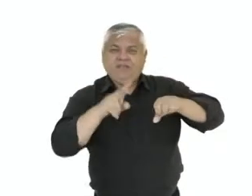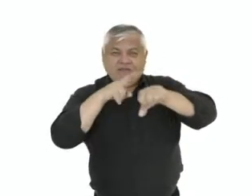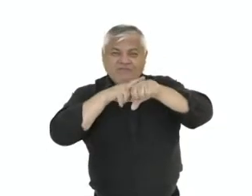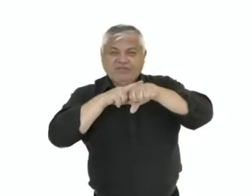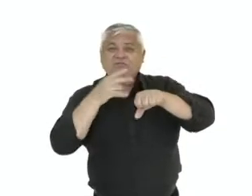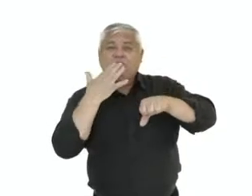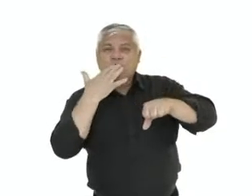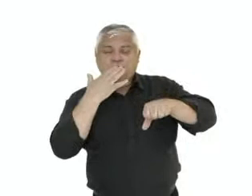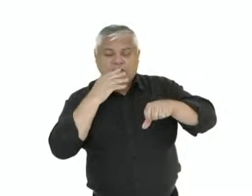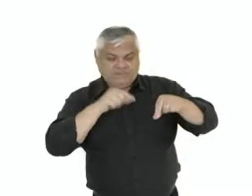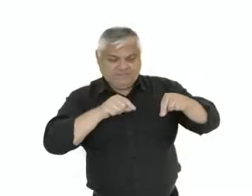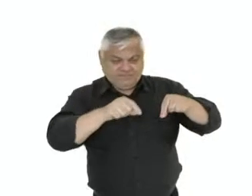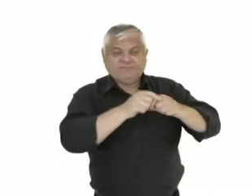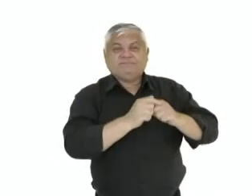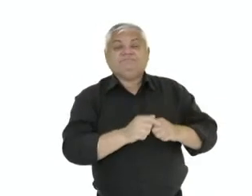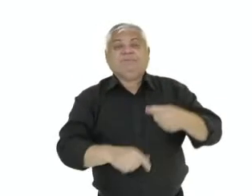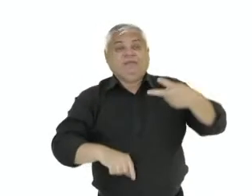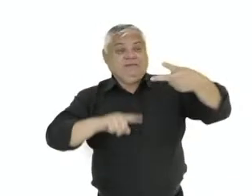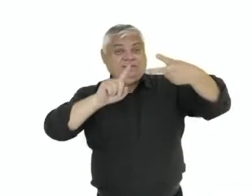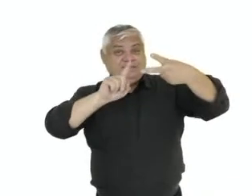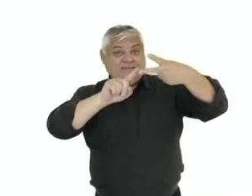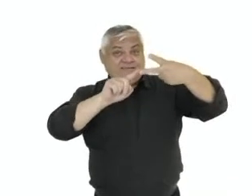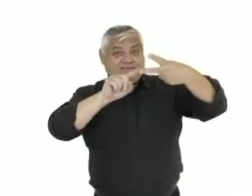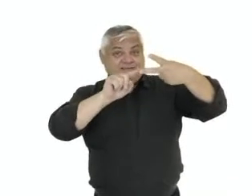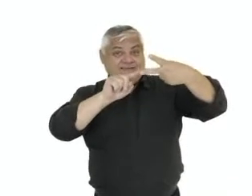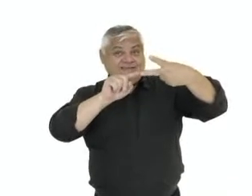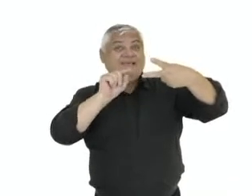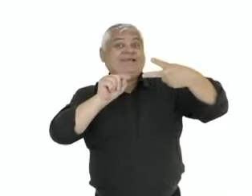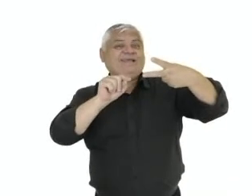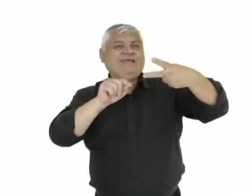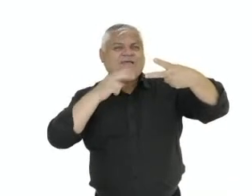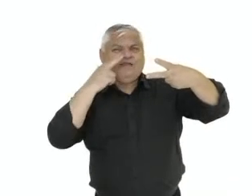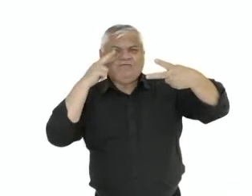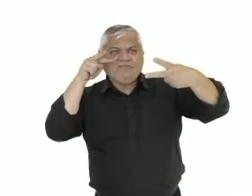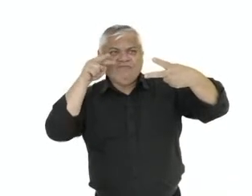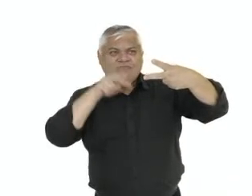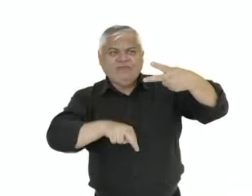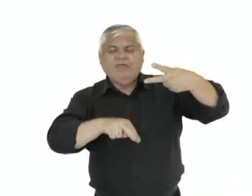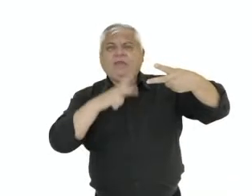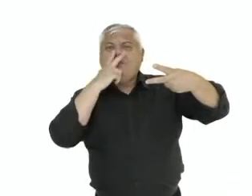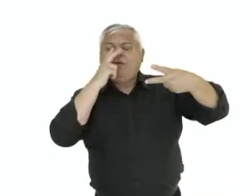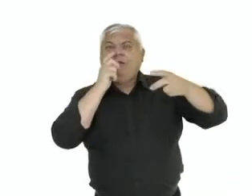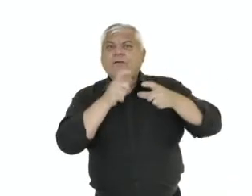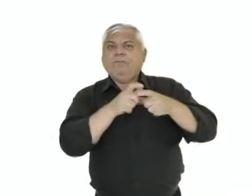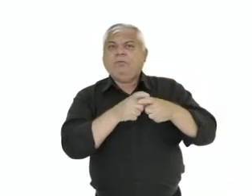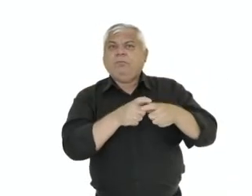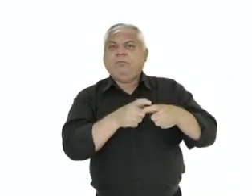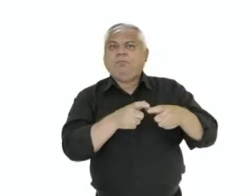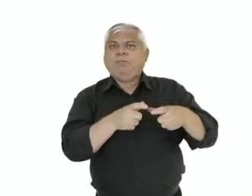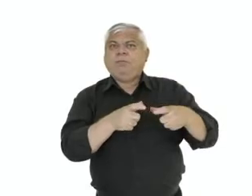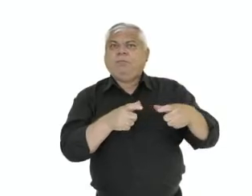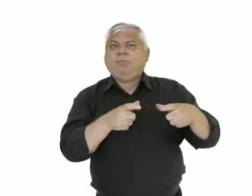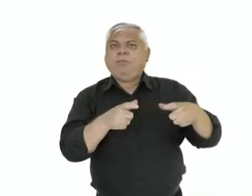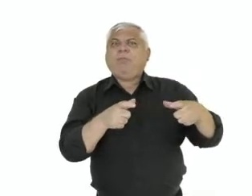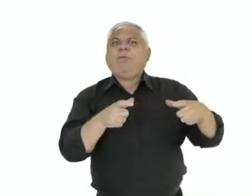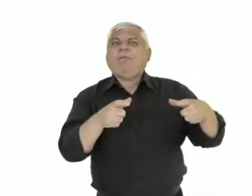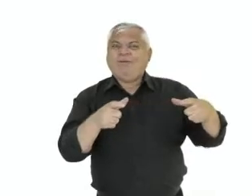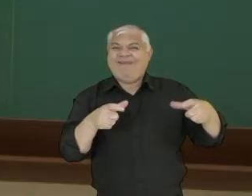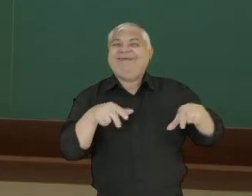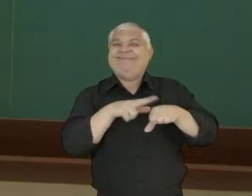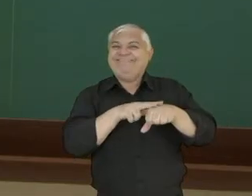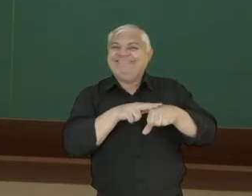populacional. Se você olhar na figura de baixo, você percebe que essa área de ocupação populacional acaba sendo muito maior. E o